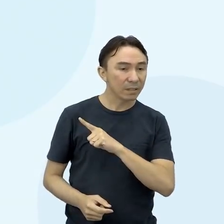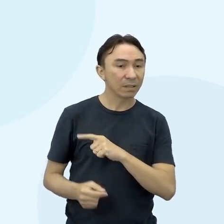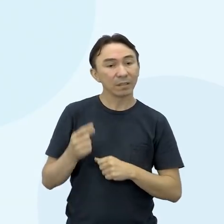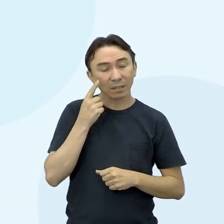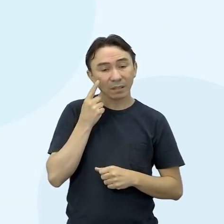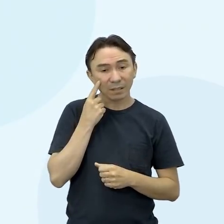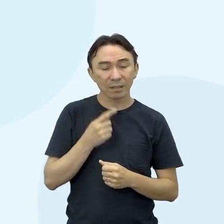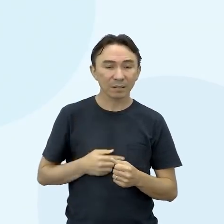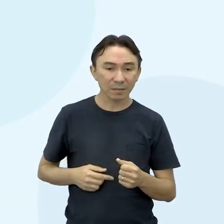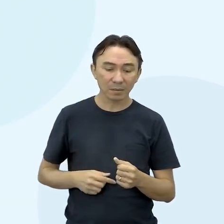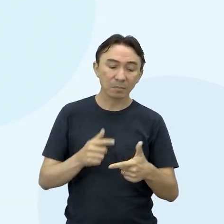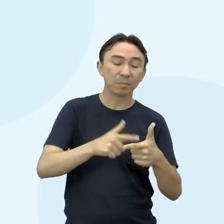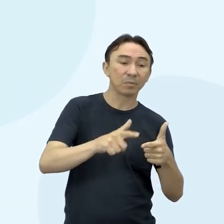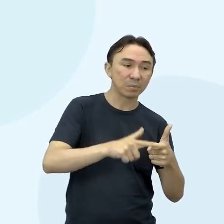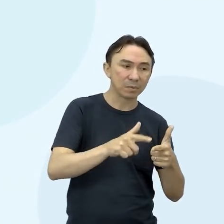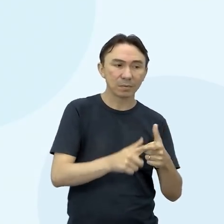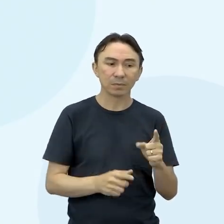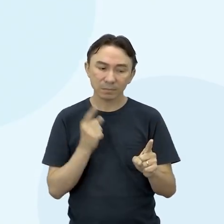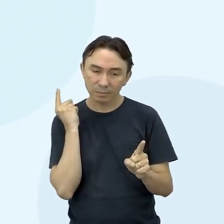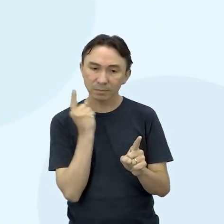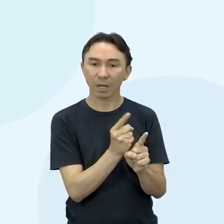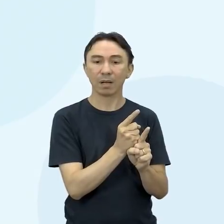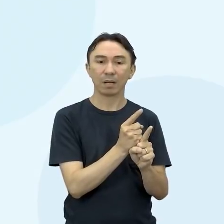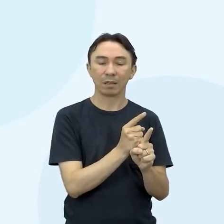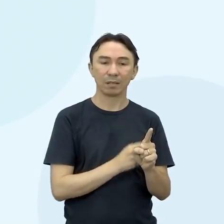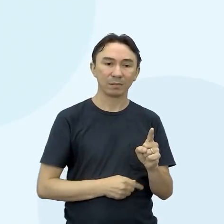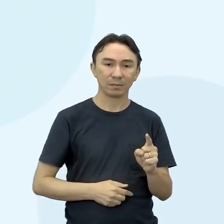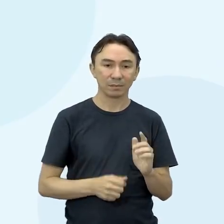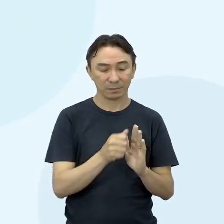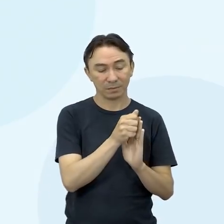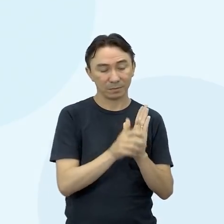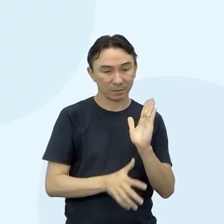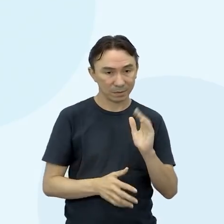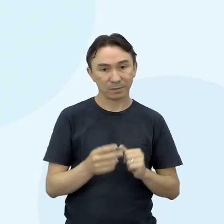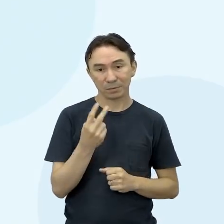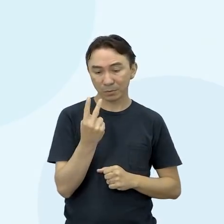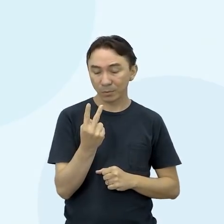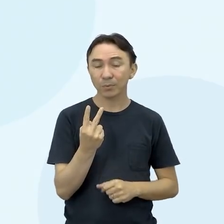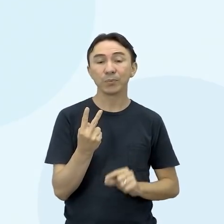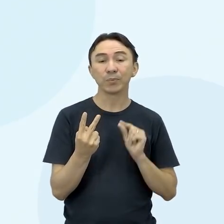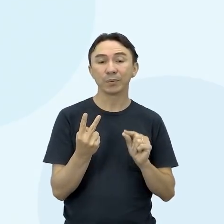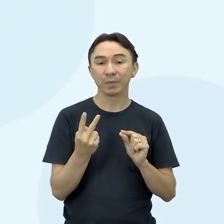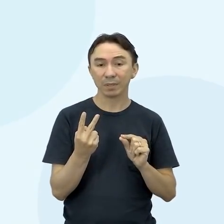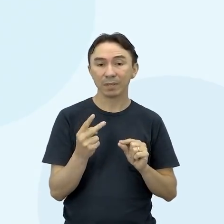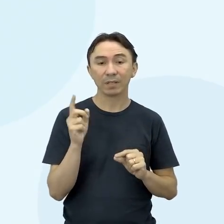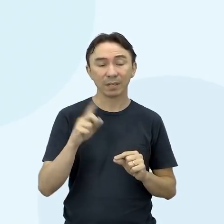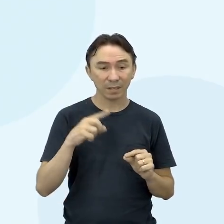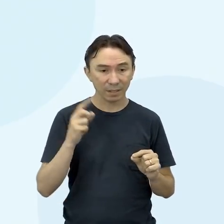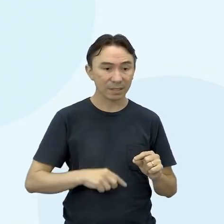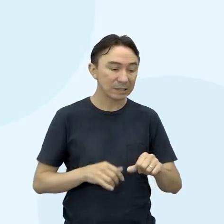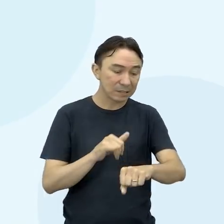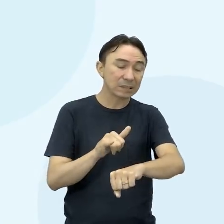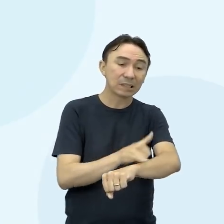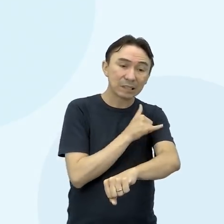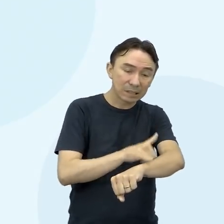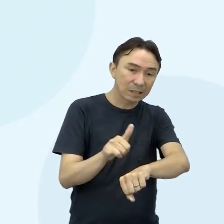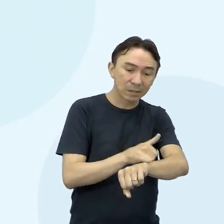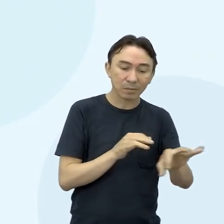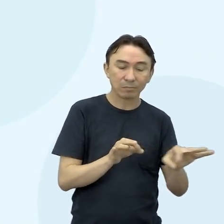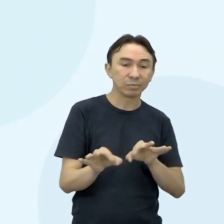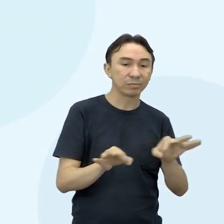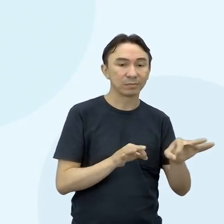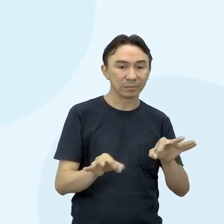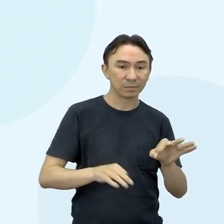identificar e definir problemas. Sempre a atividade 2, a de construção de estratégias. Sempre na